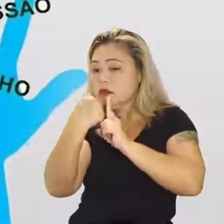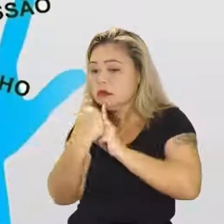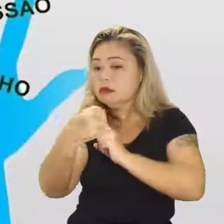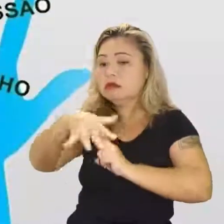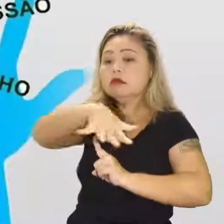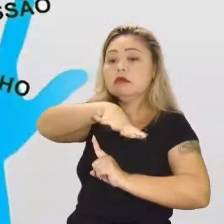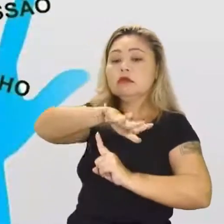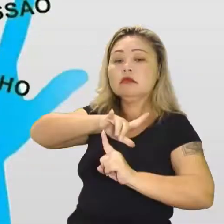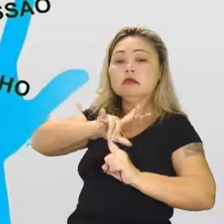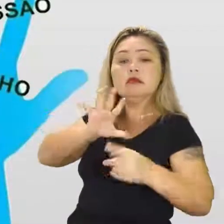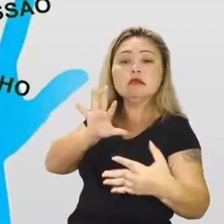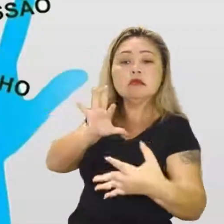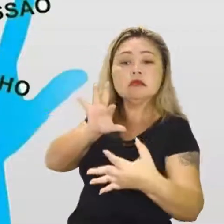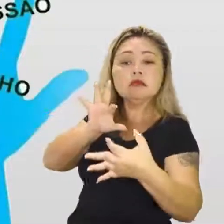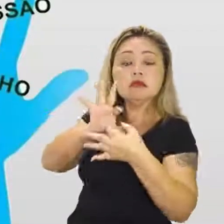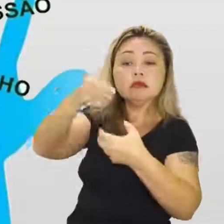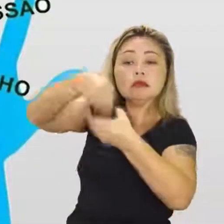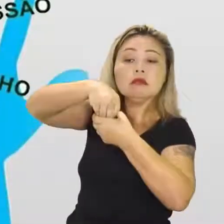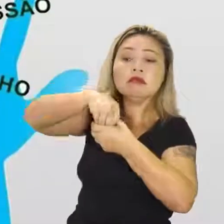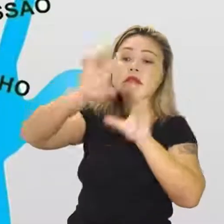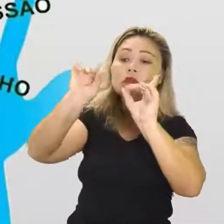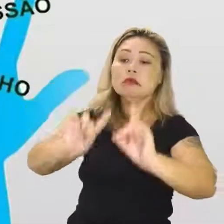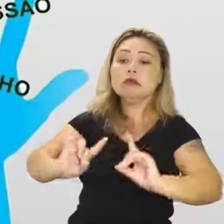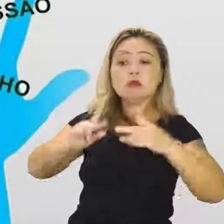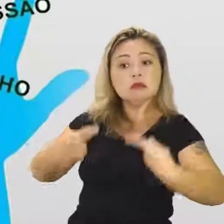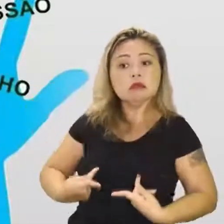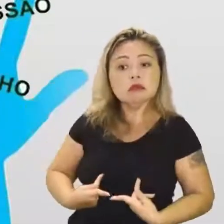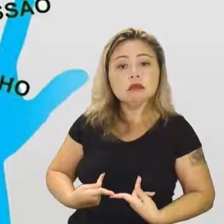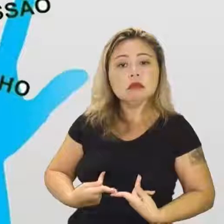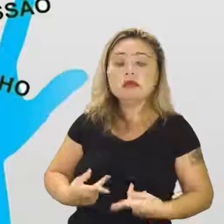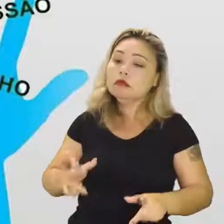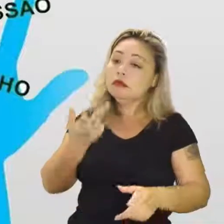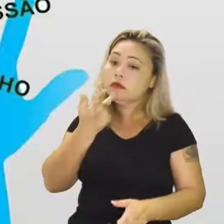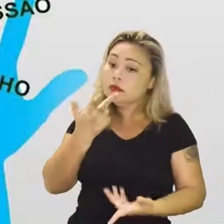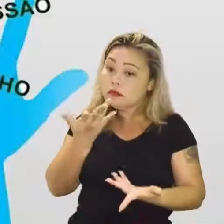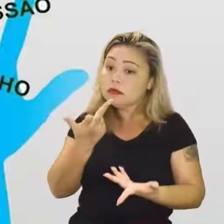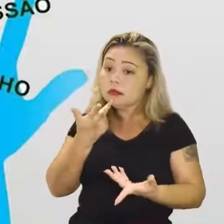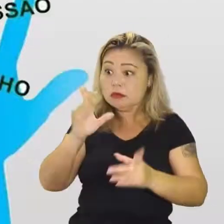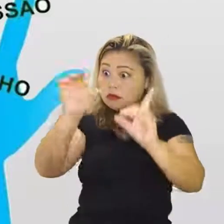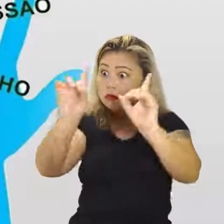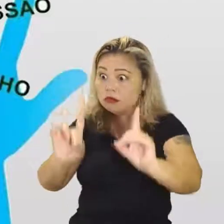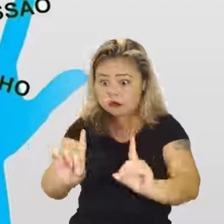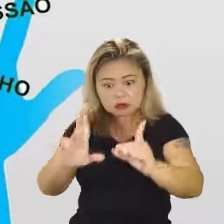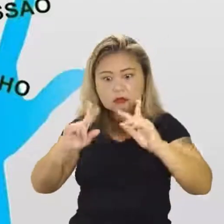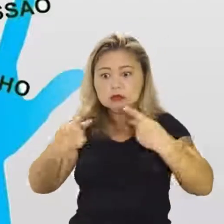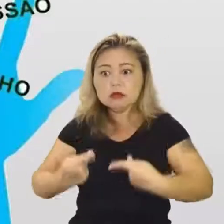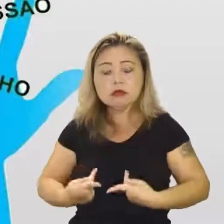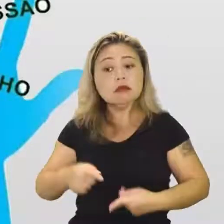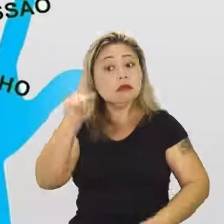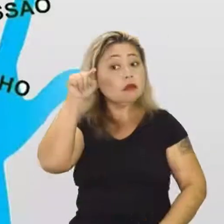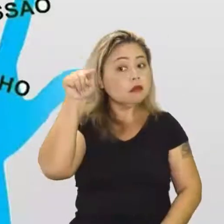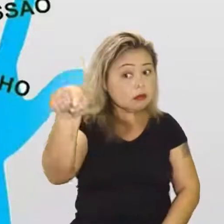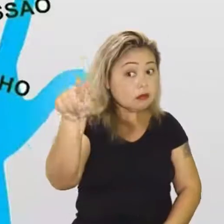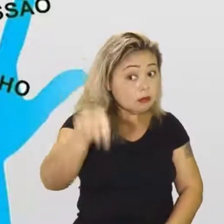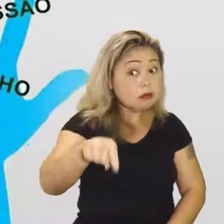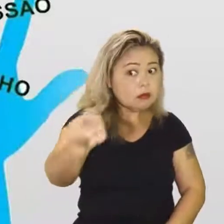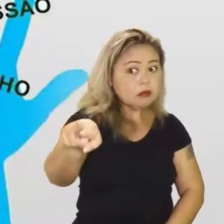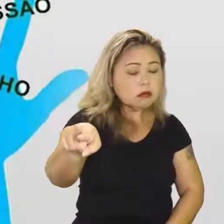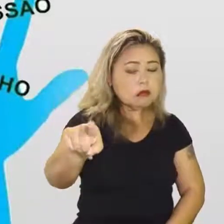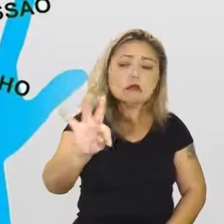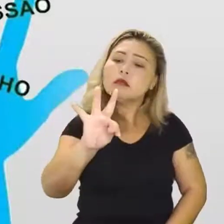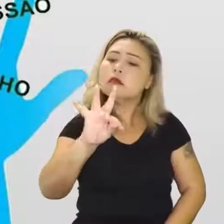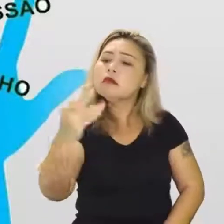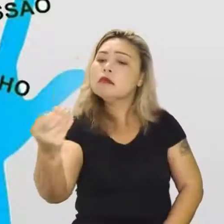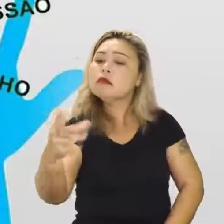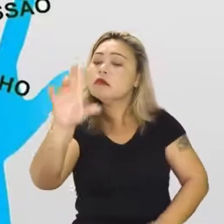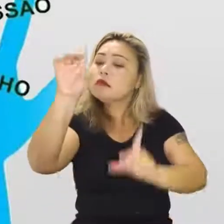sociais, estão relacionados aos direitos humanos. Então, quando nós falamos de direitos humanos, é você ter todos